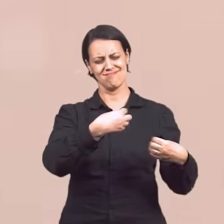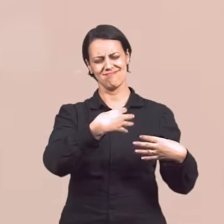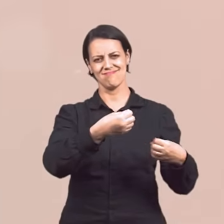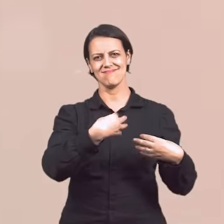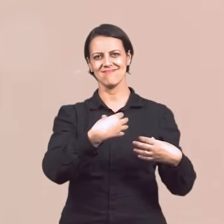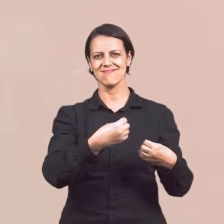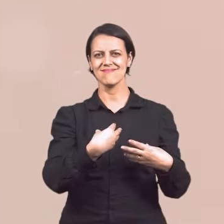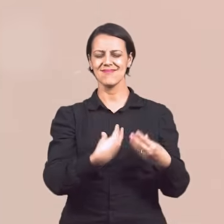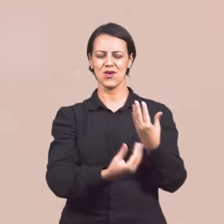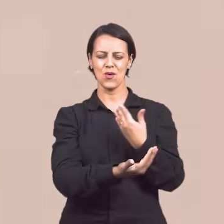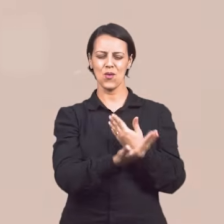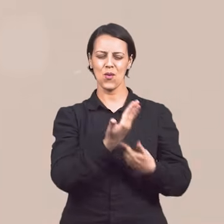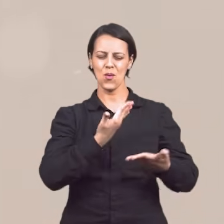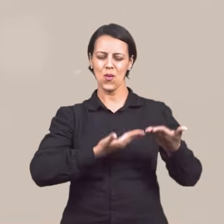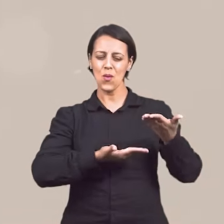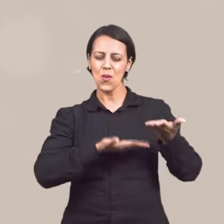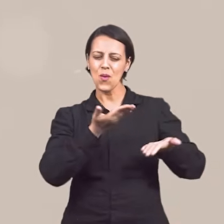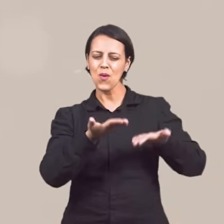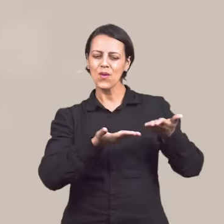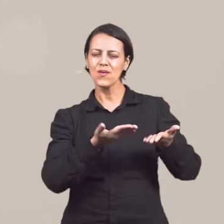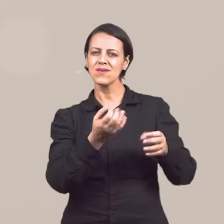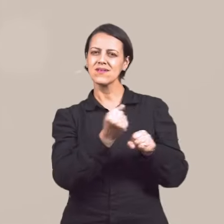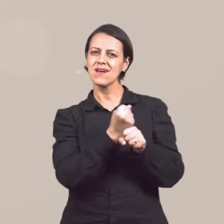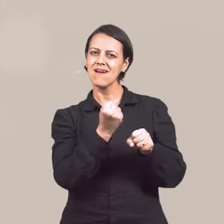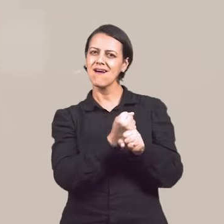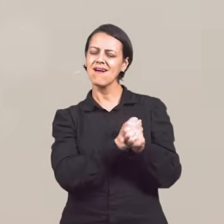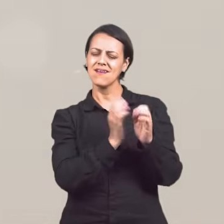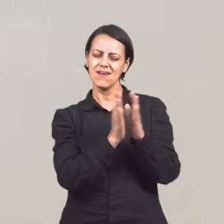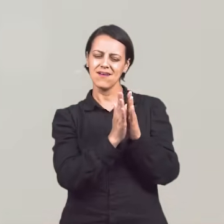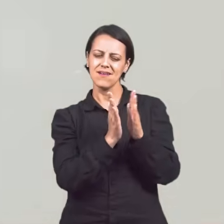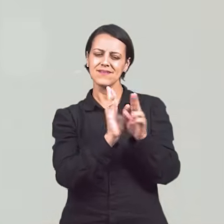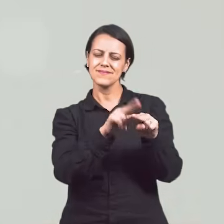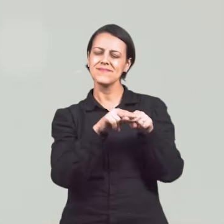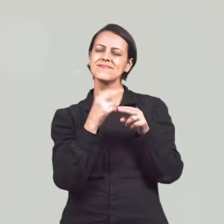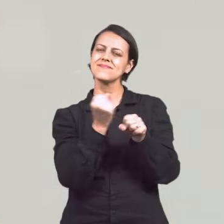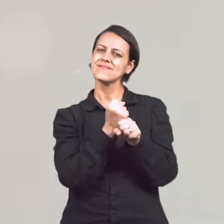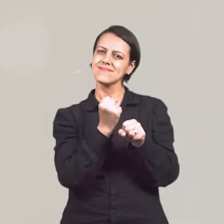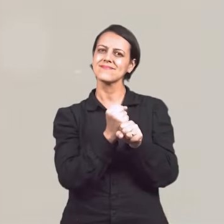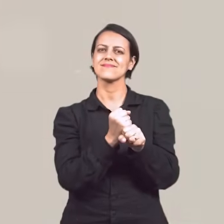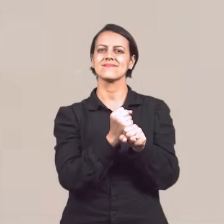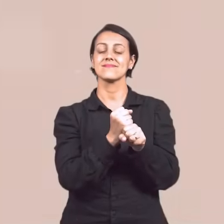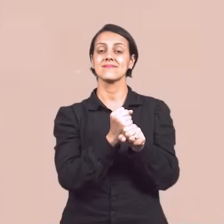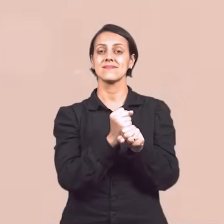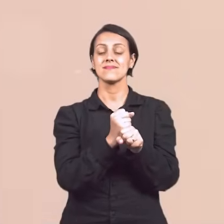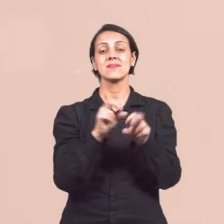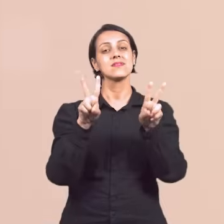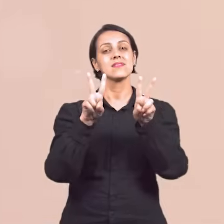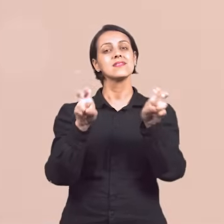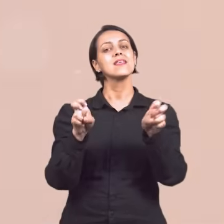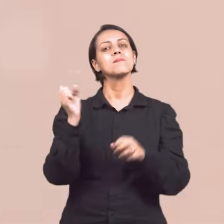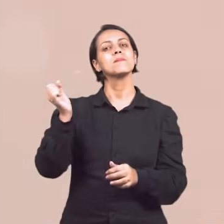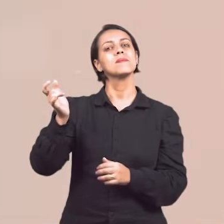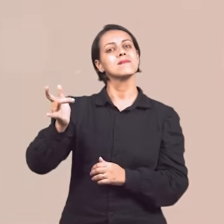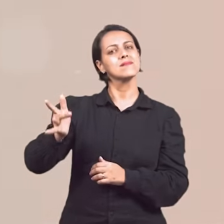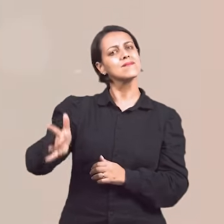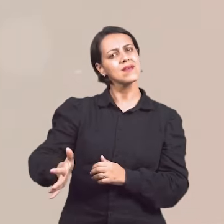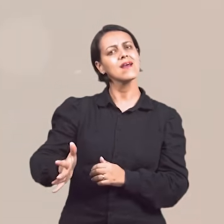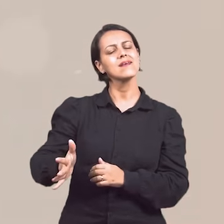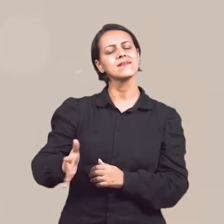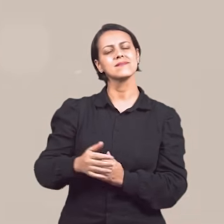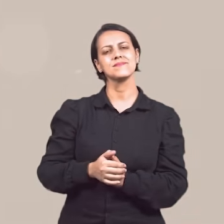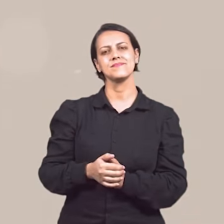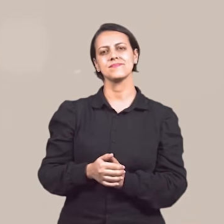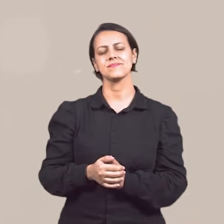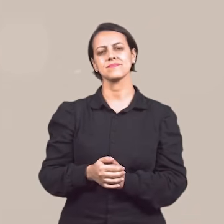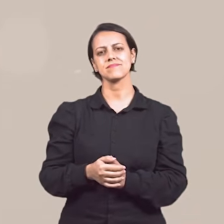nosso povo de experiência, que transmite experiência e que cuida da